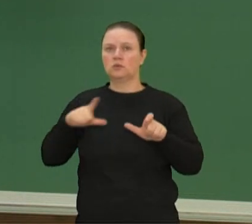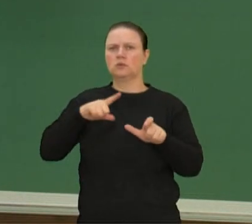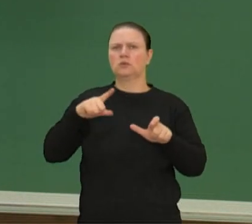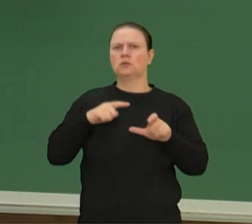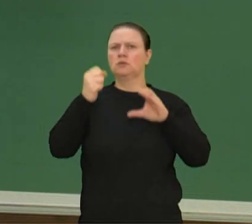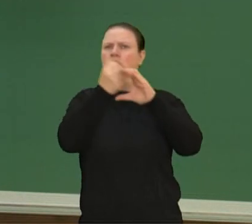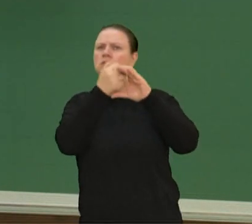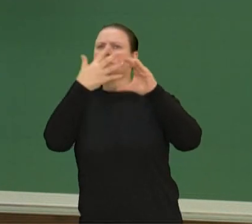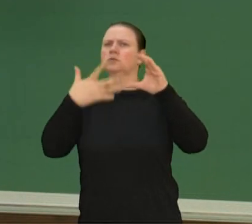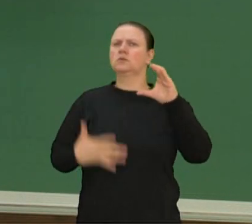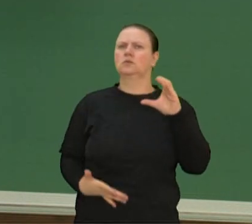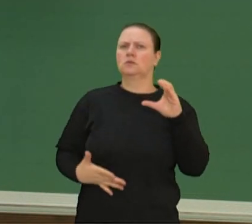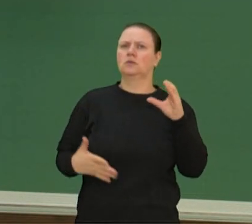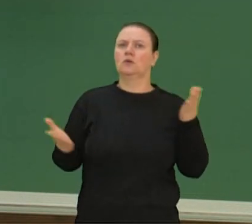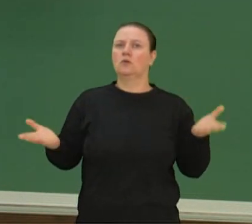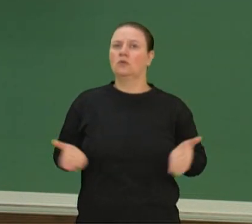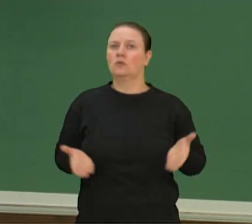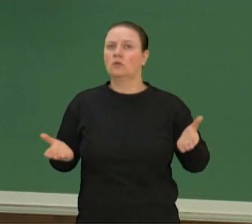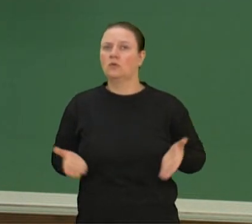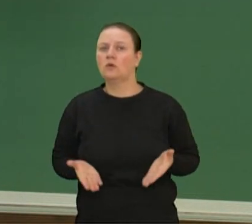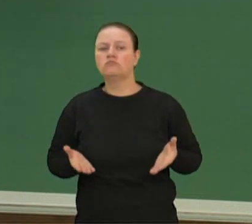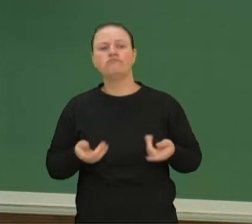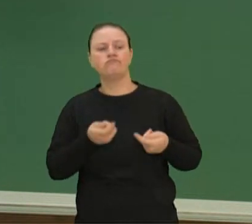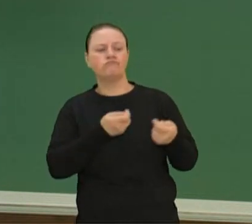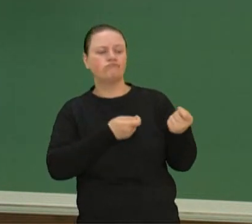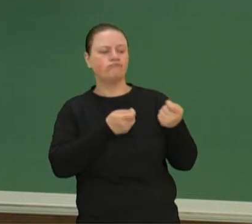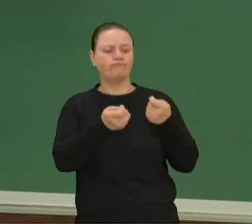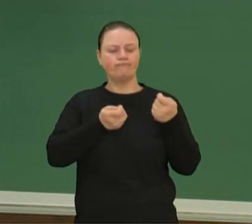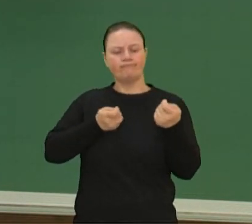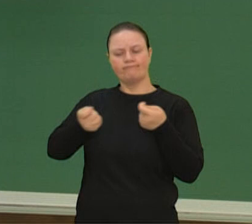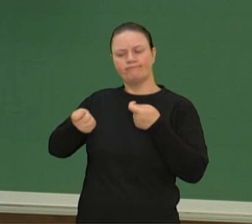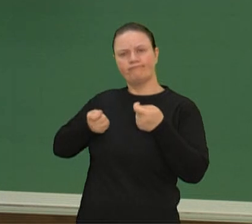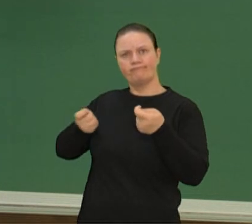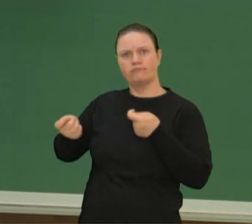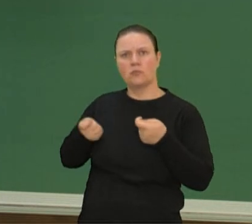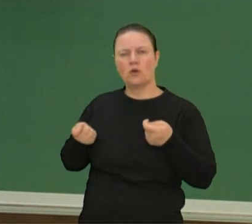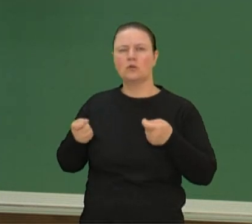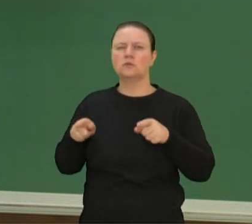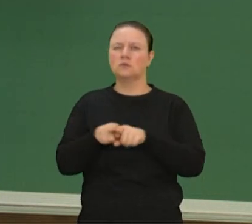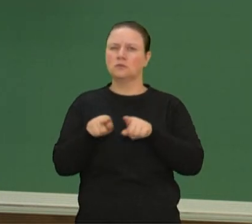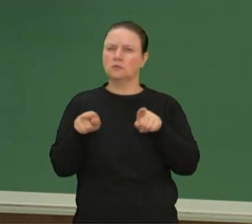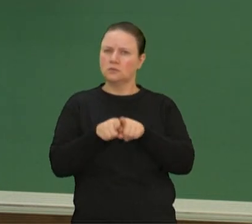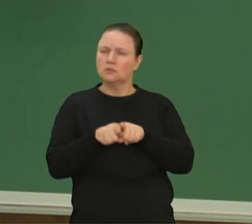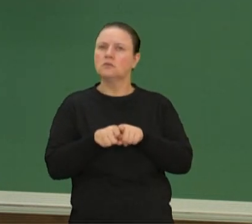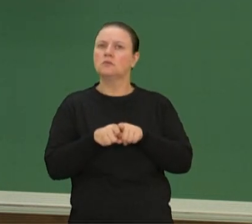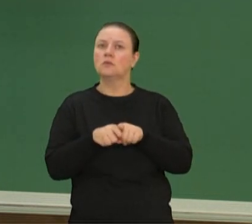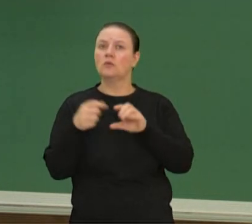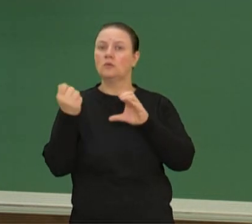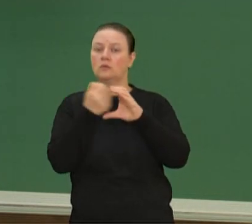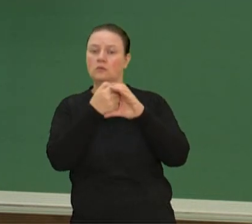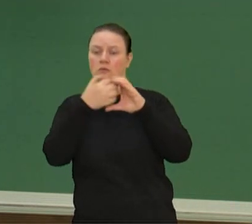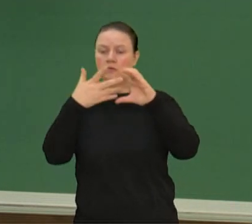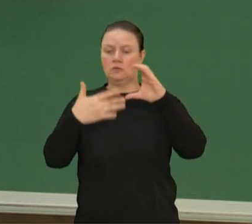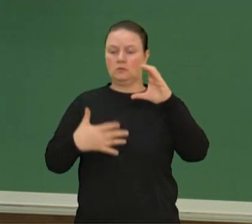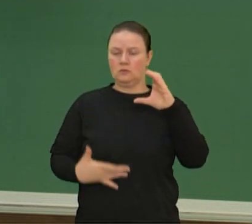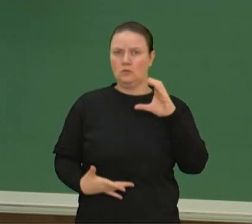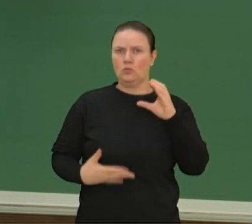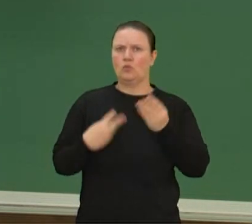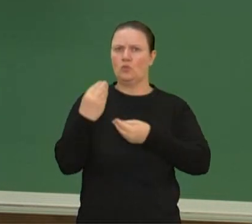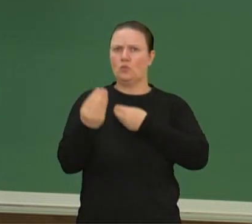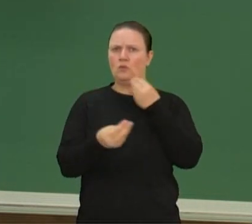aspecto. E aí a ciência da administração vai fazer parte das academias e vai caracterizar ela, então,